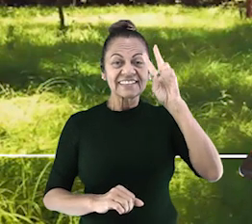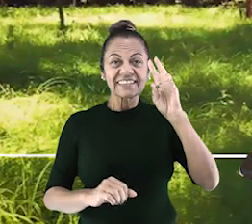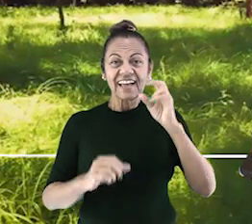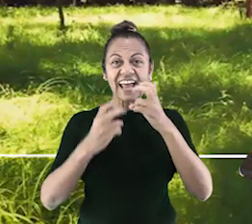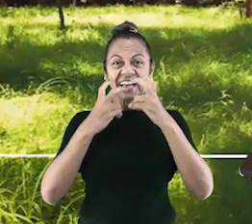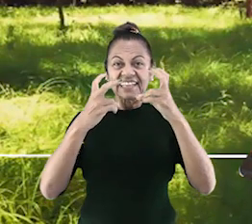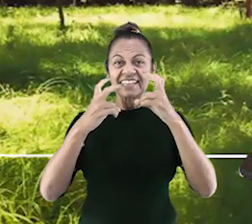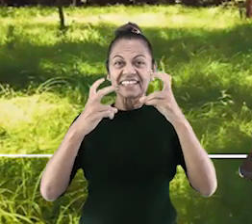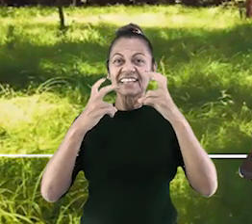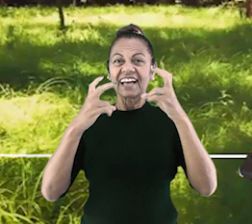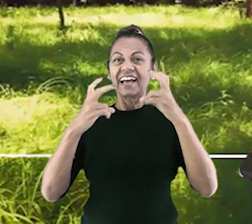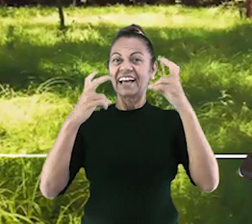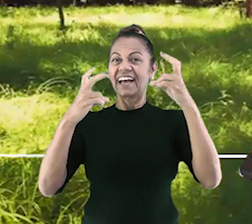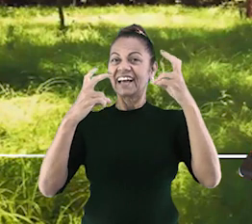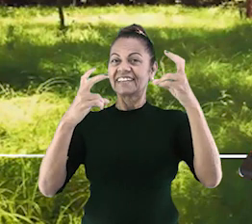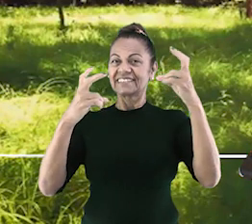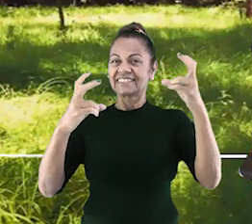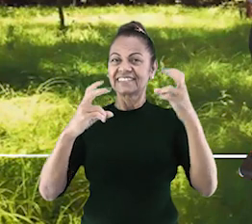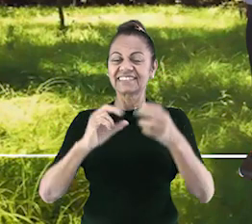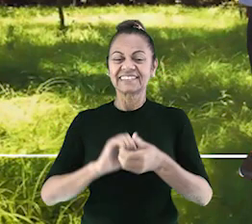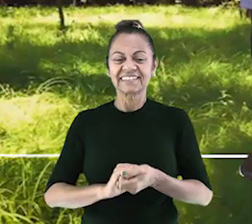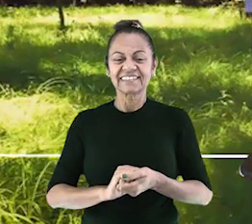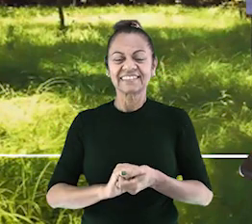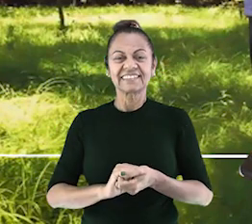dá um gritão!